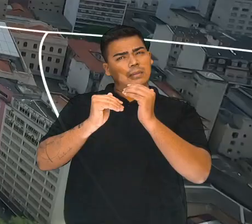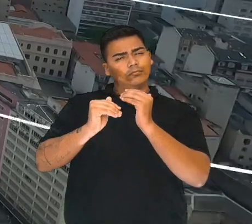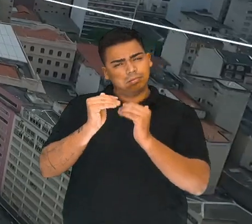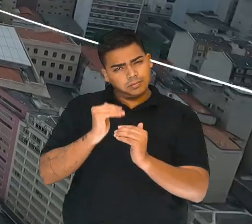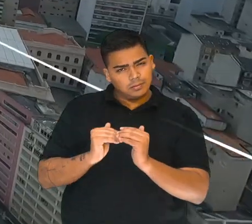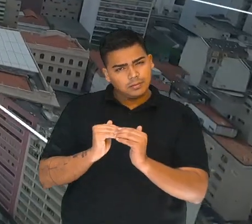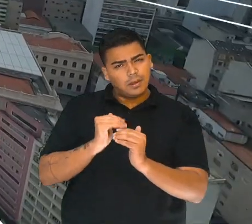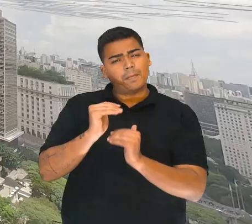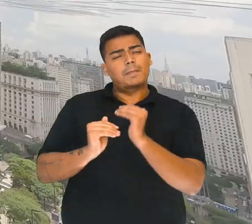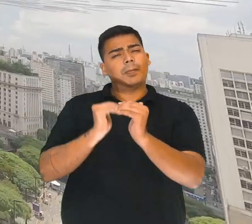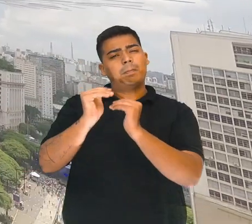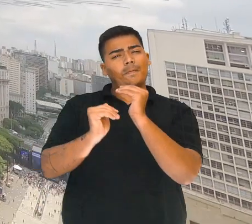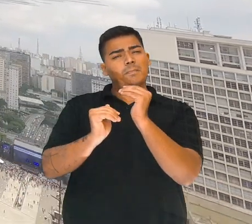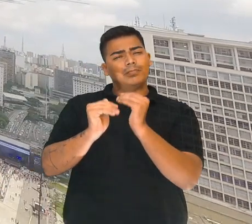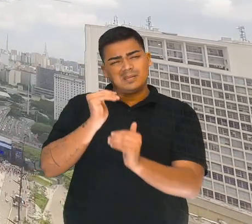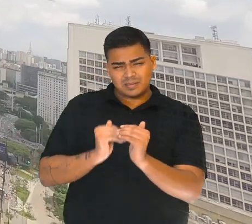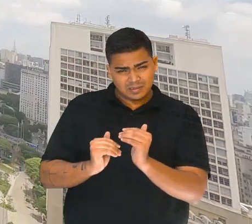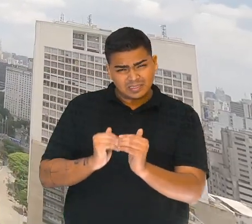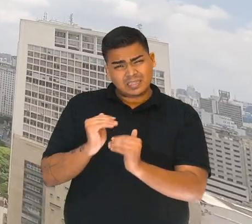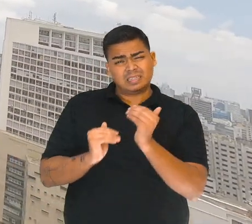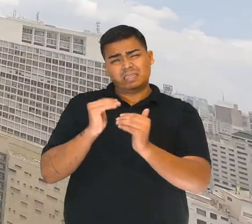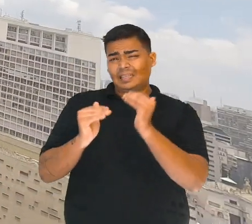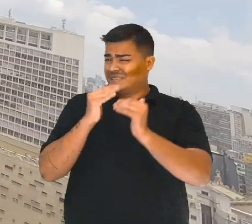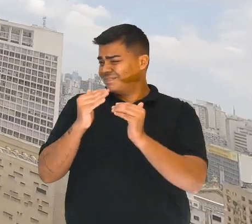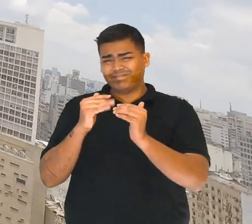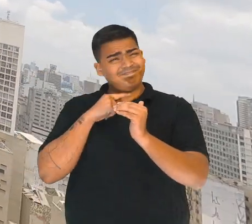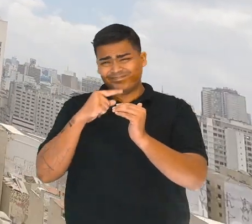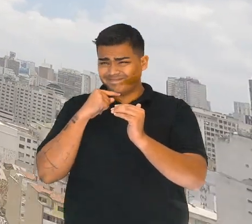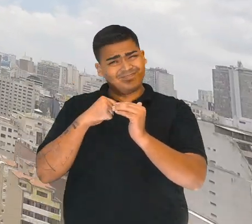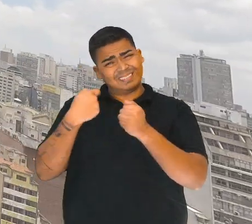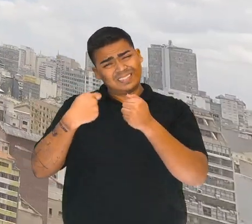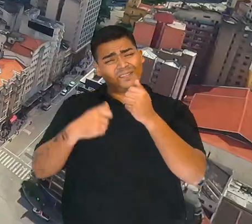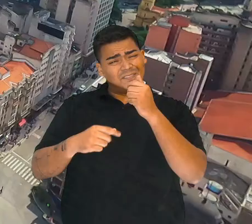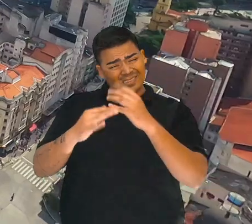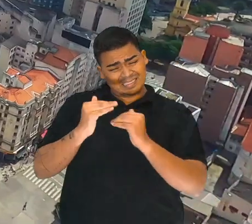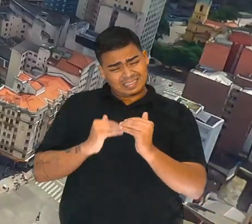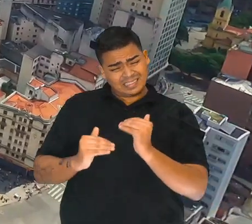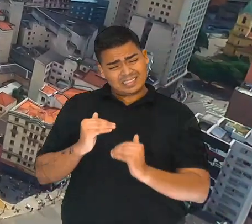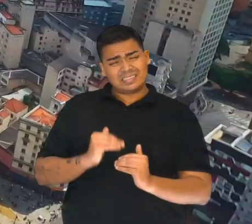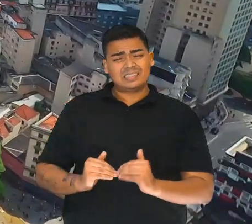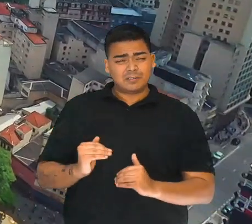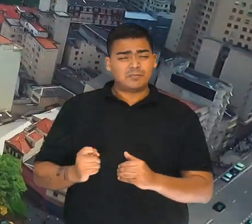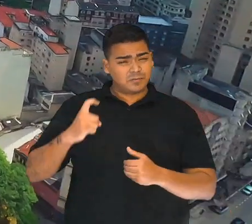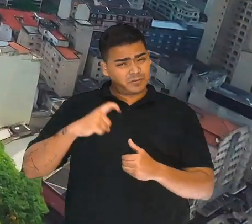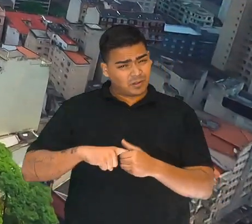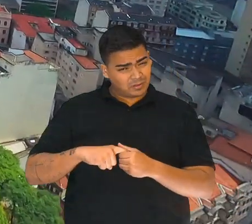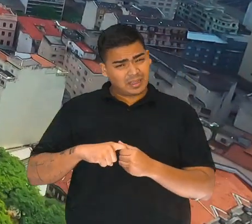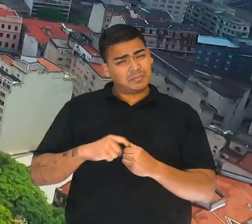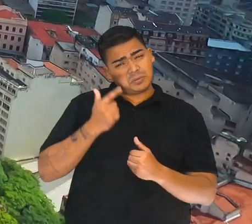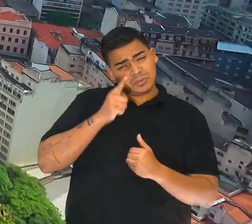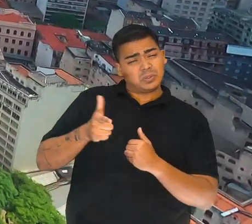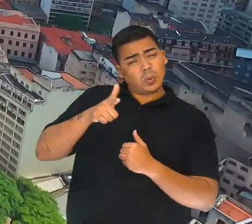8 passos e descubra que não dá para continuar e você vai ter que voltar ao caminho até 2